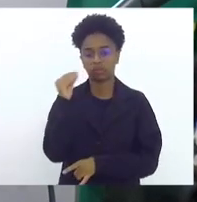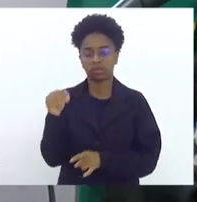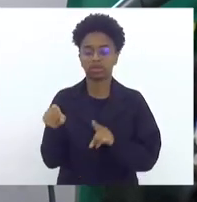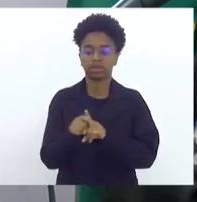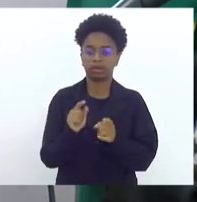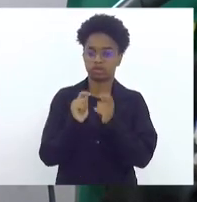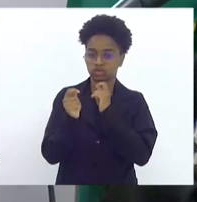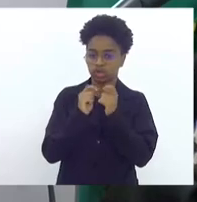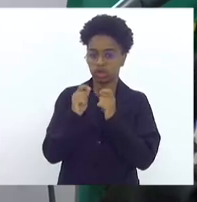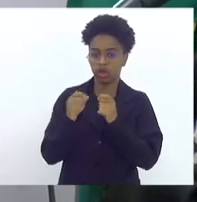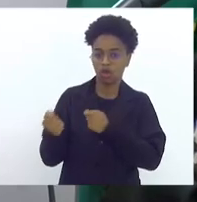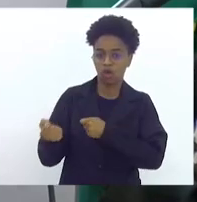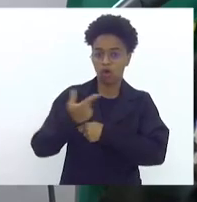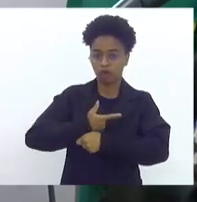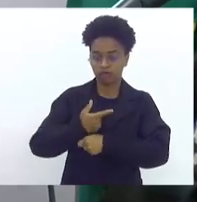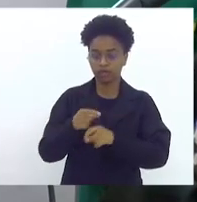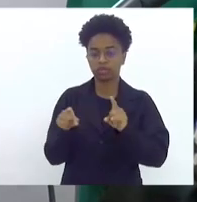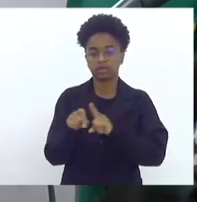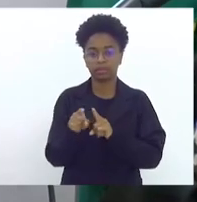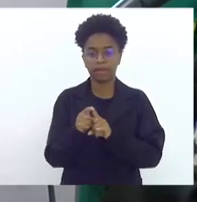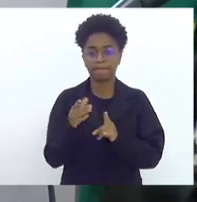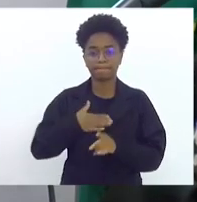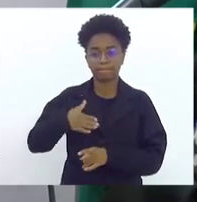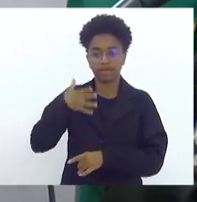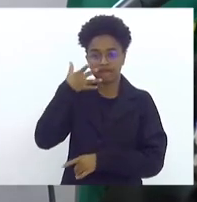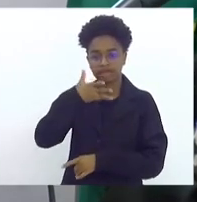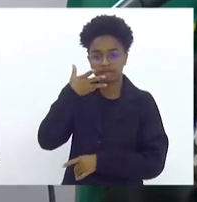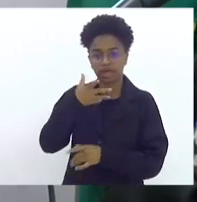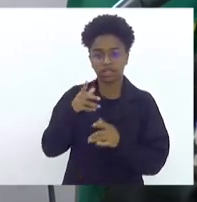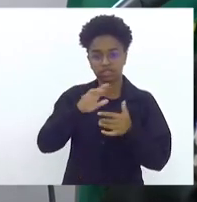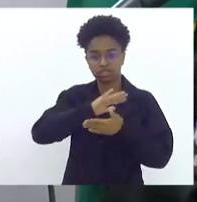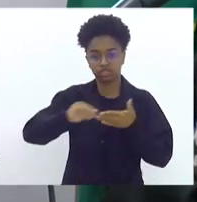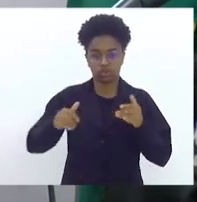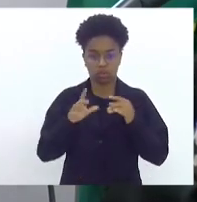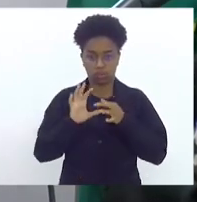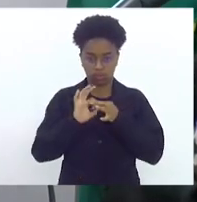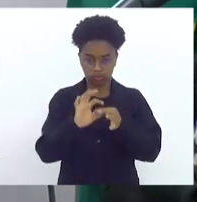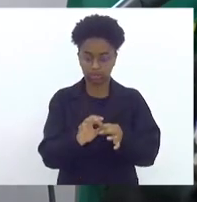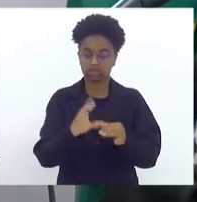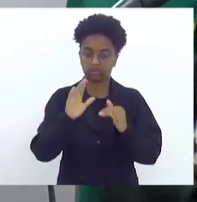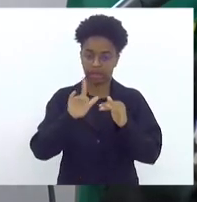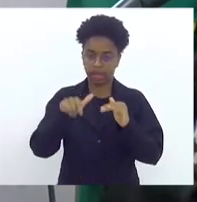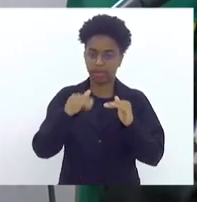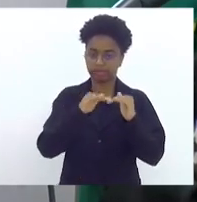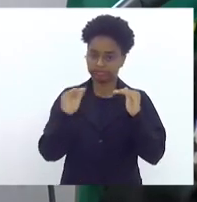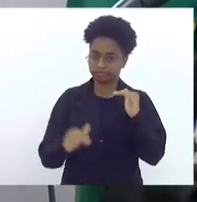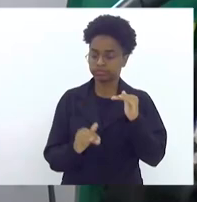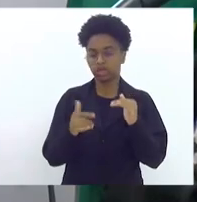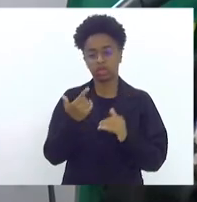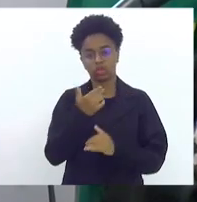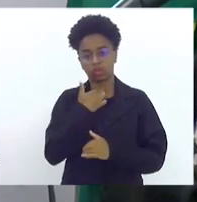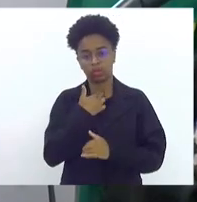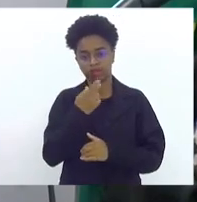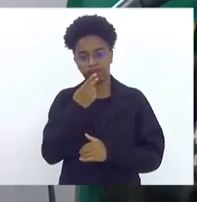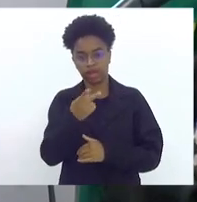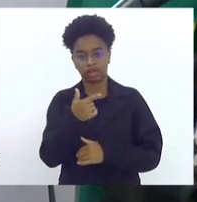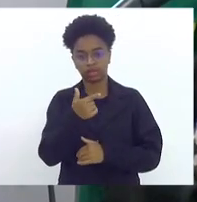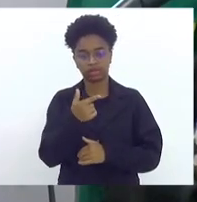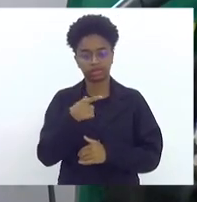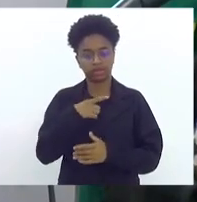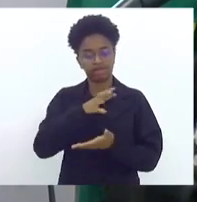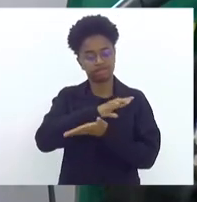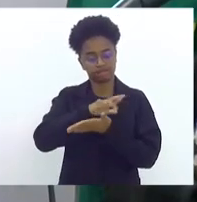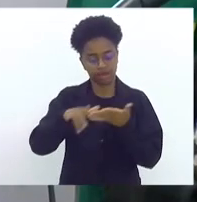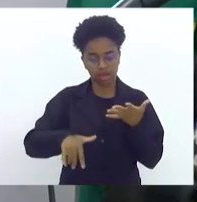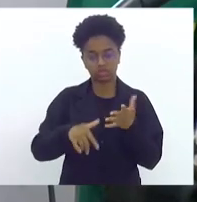além de ofender a minha honra recortar a minha fala e tirar de contexto é uma coisa muito baixa em inegável que existem inúmeros crimes praticados